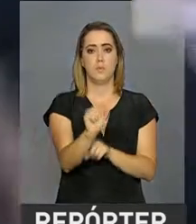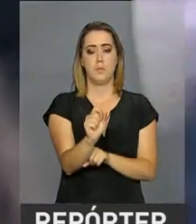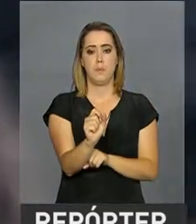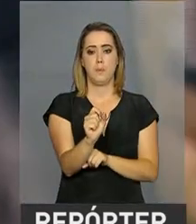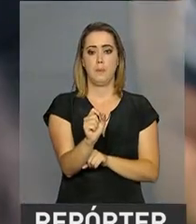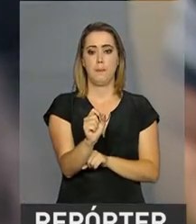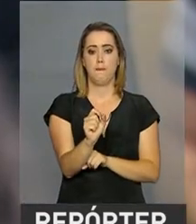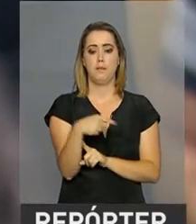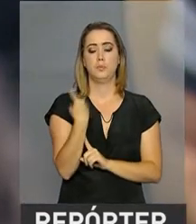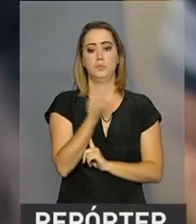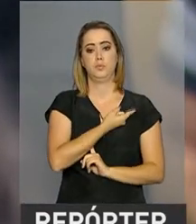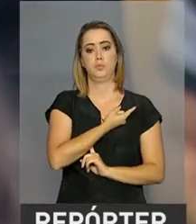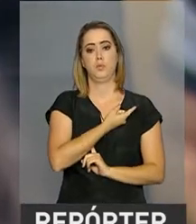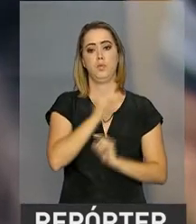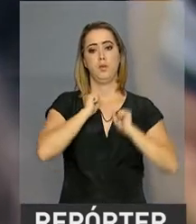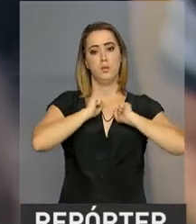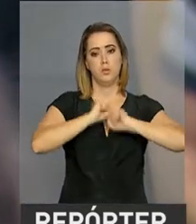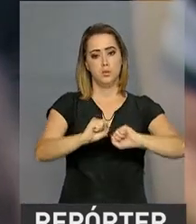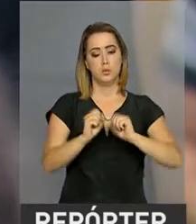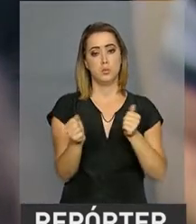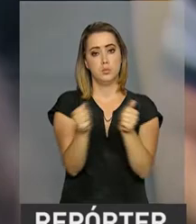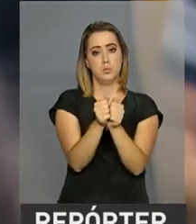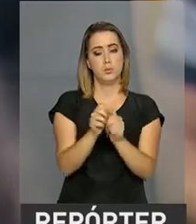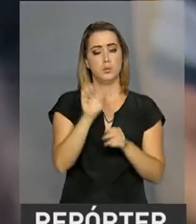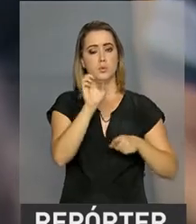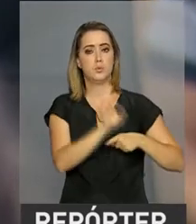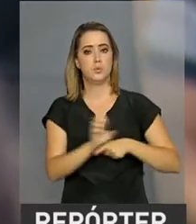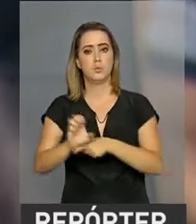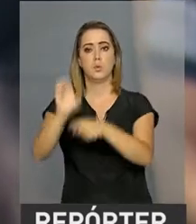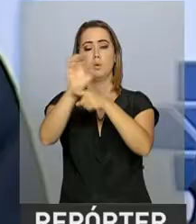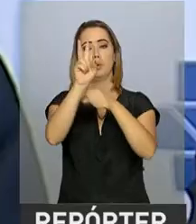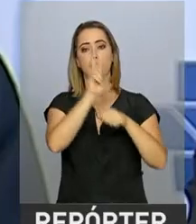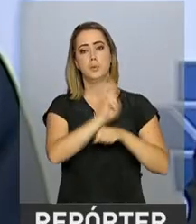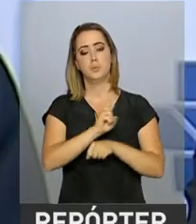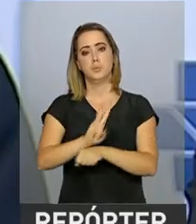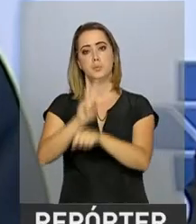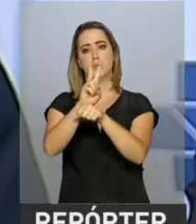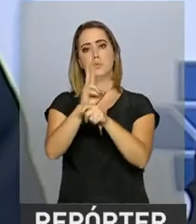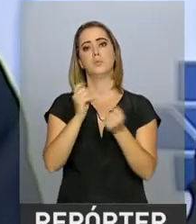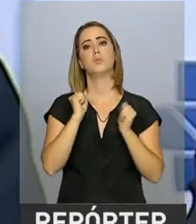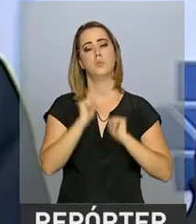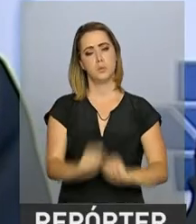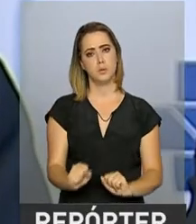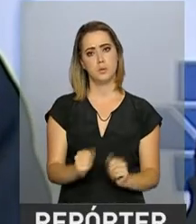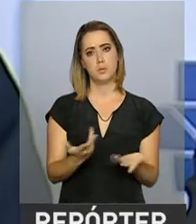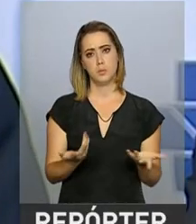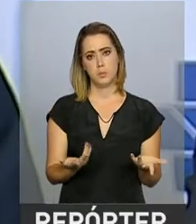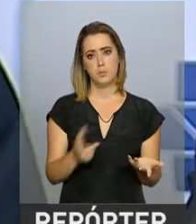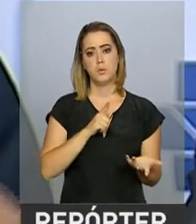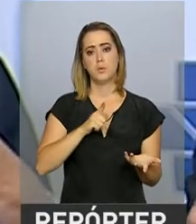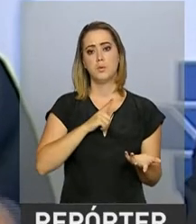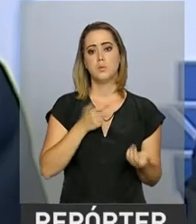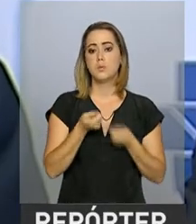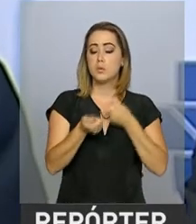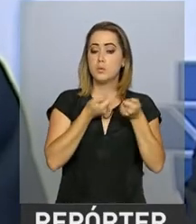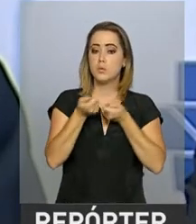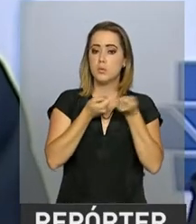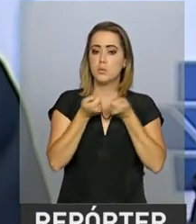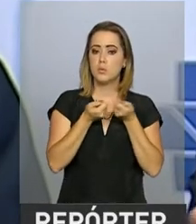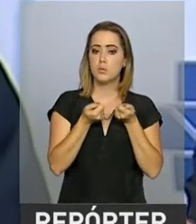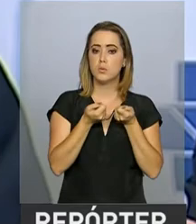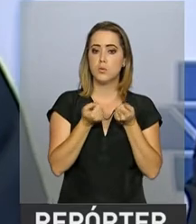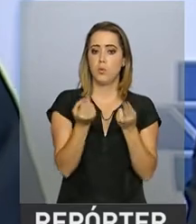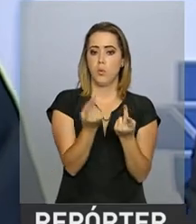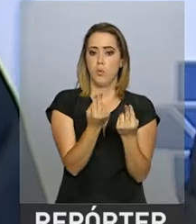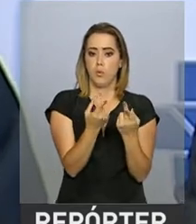nós possamos com os estados que estão fazendo a proteção nós possamos ter o controle como